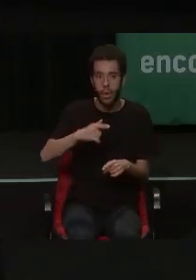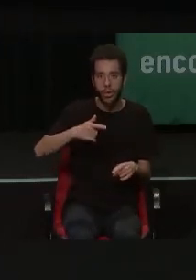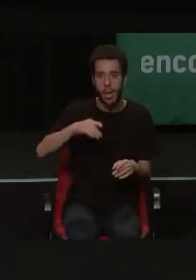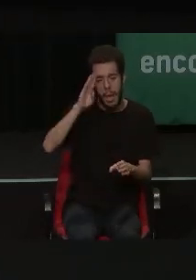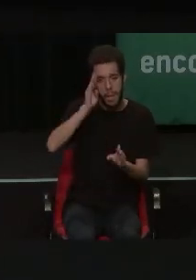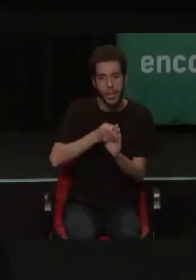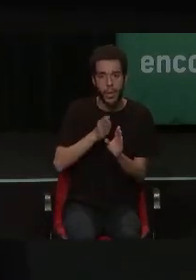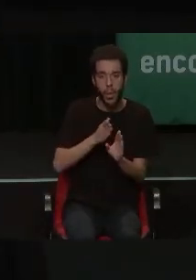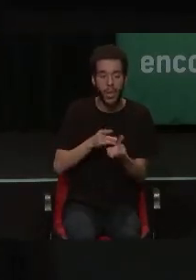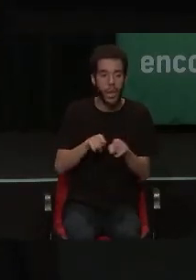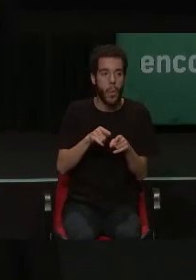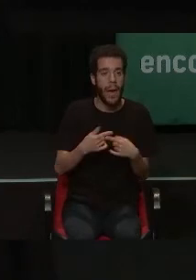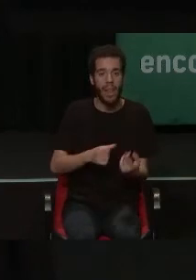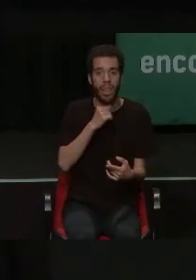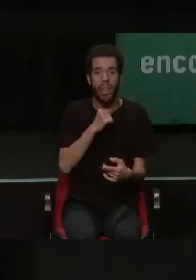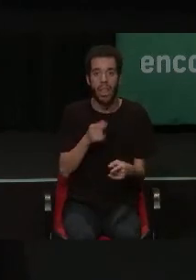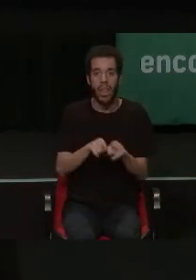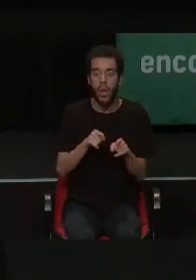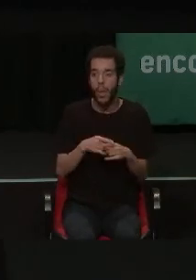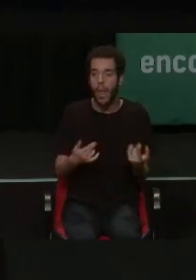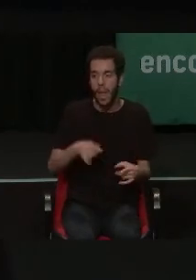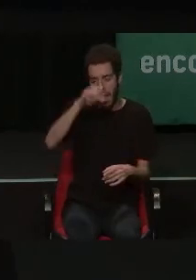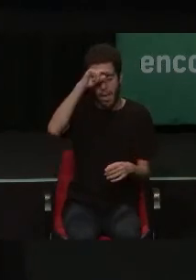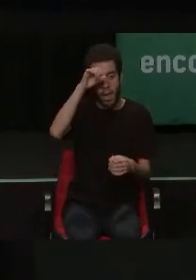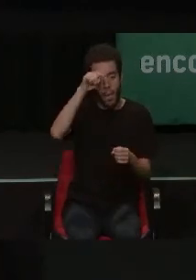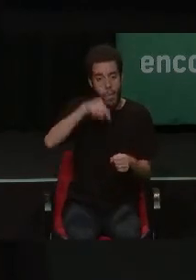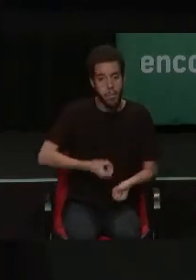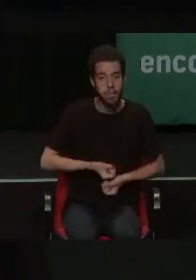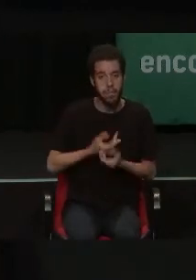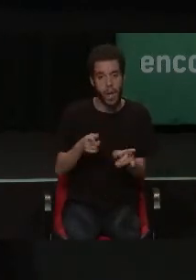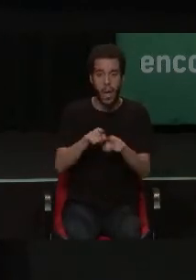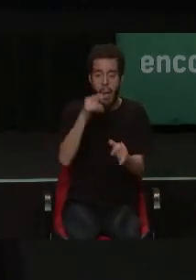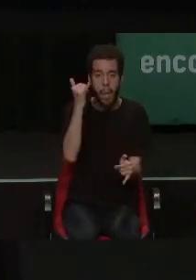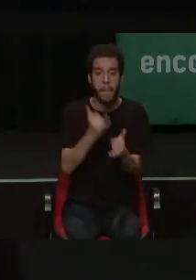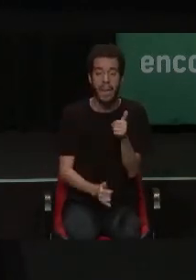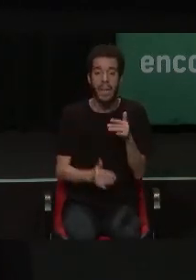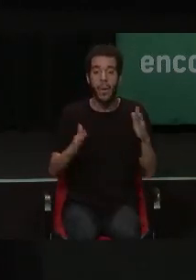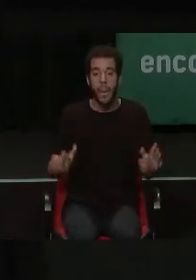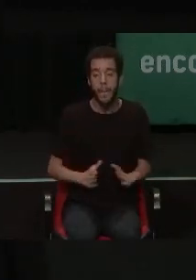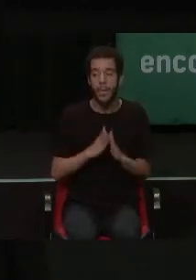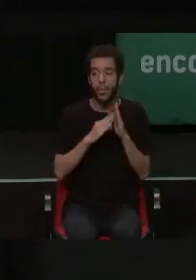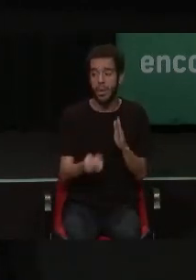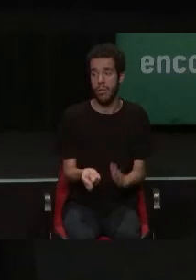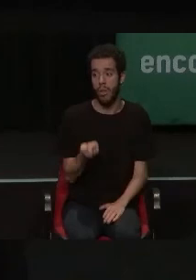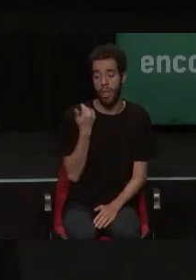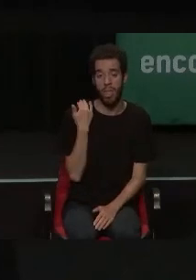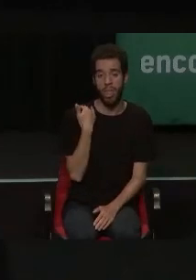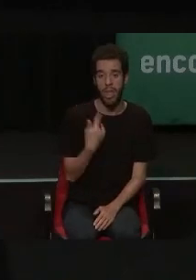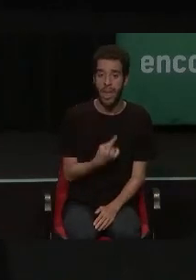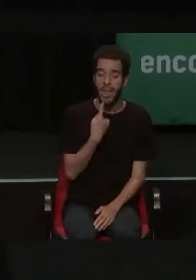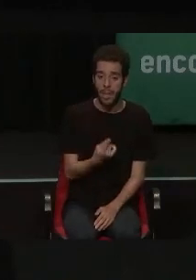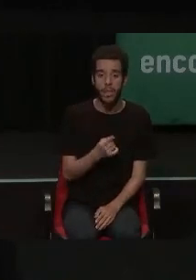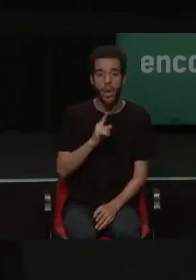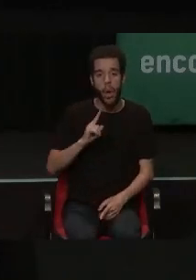temos, entre aspas, a mania de que a impulsividade é sempre ao risco. Bem, alguns modelos mais recentes estão-nos a dizer